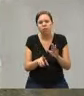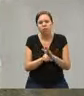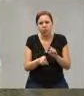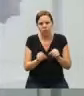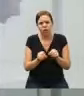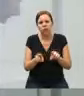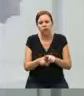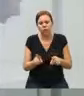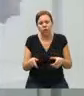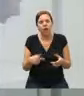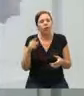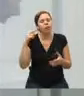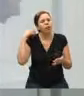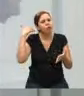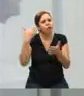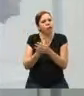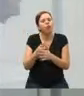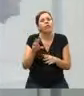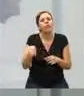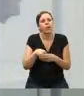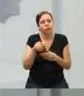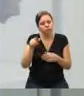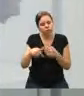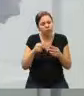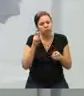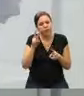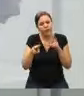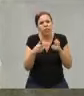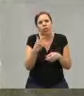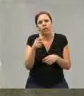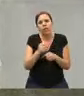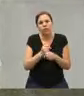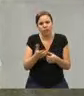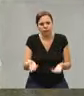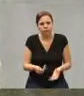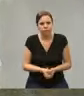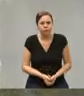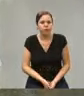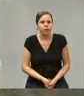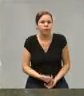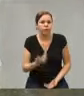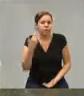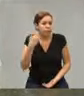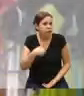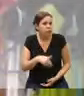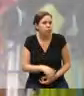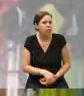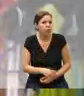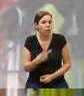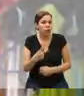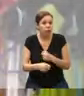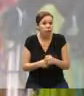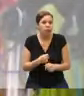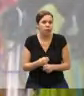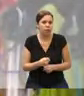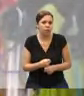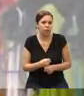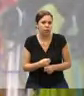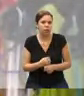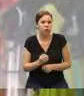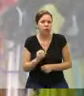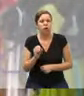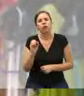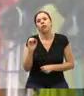dessa história. O que você tem visto dentro desses 10 anos? Eu estou há 2 anos na